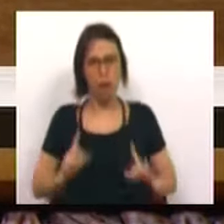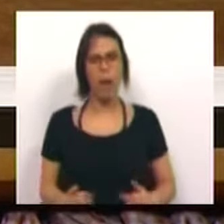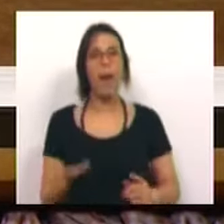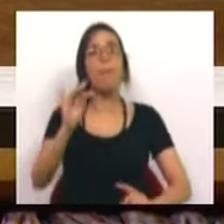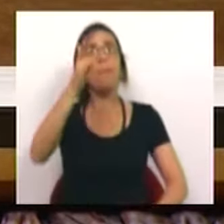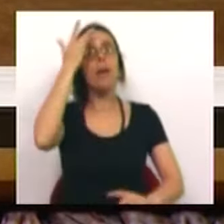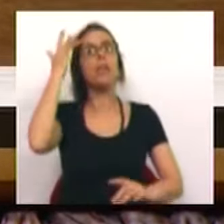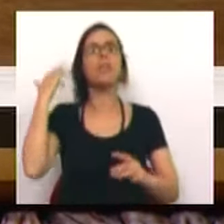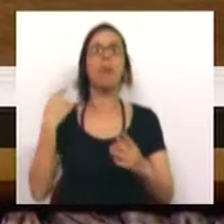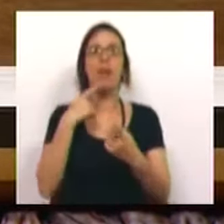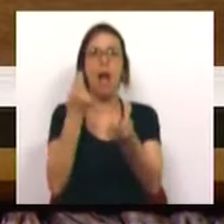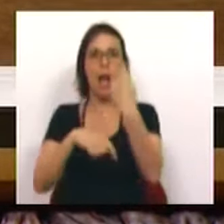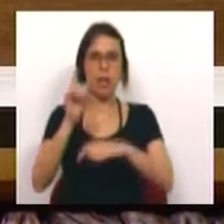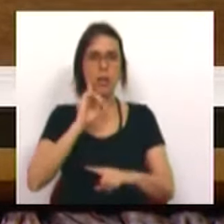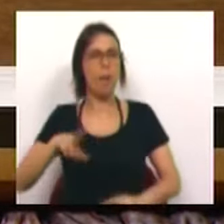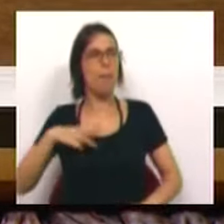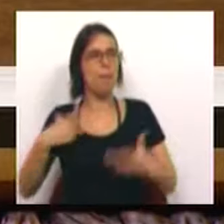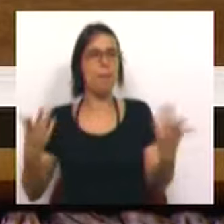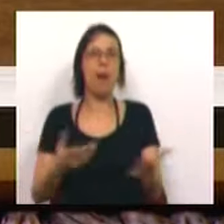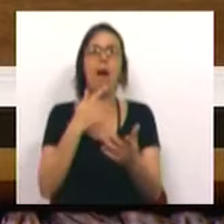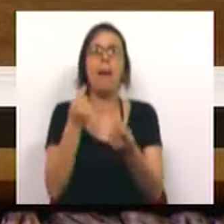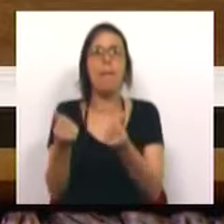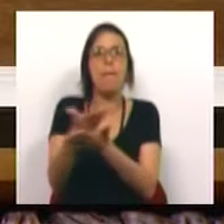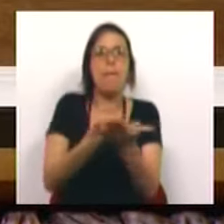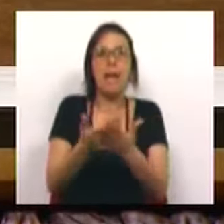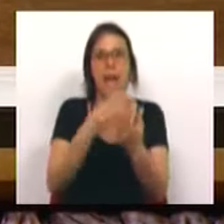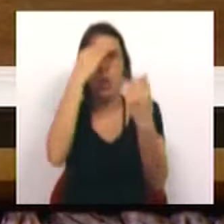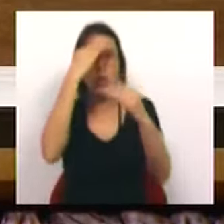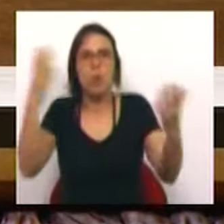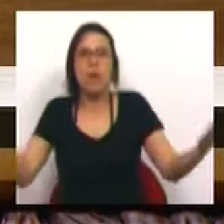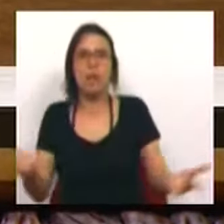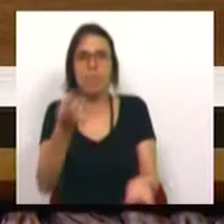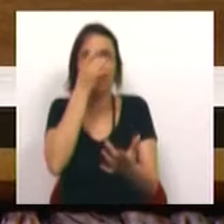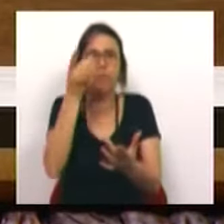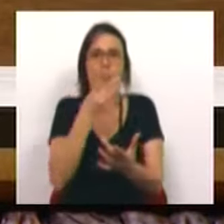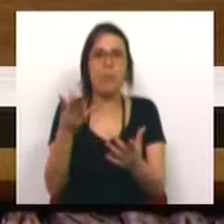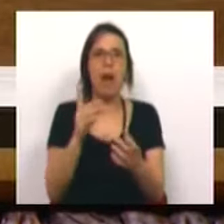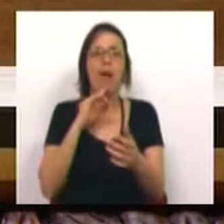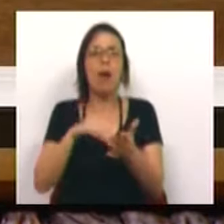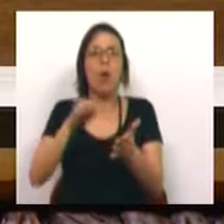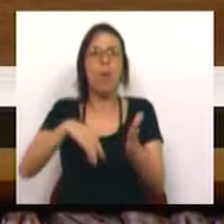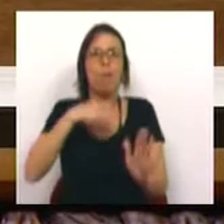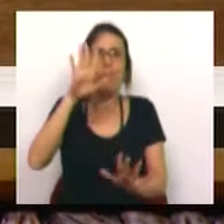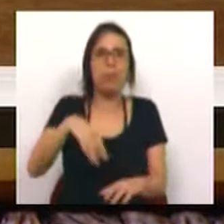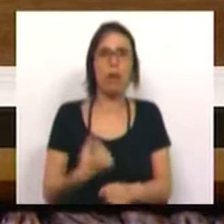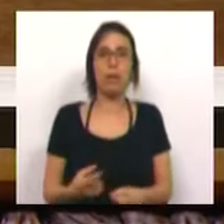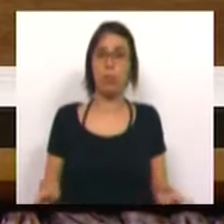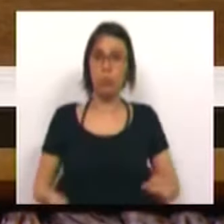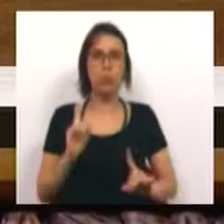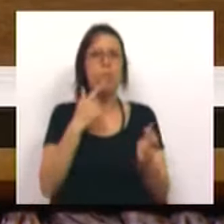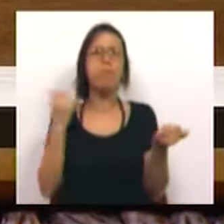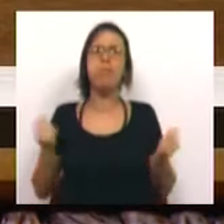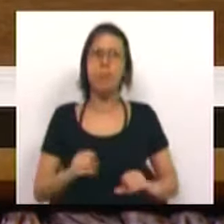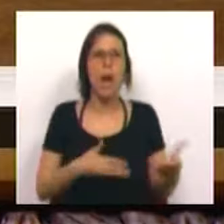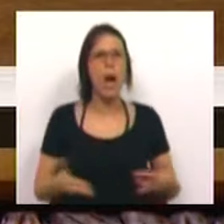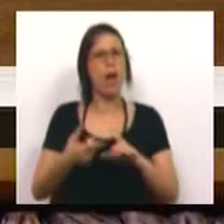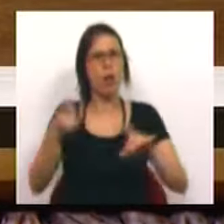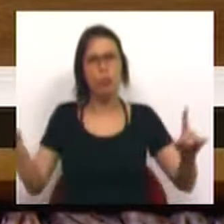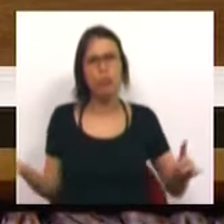mais fácil a alienação do património, a mercantilização do ensino, a fragilização dos vínculos de trabalho. E não, não pode ser este o